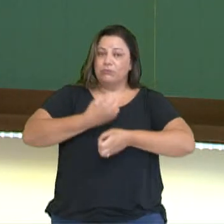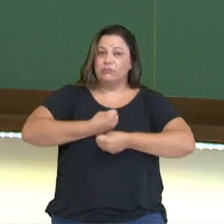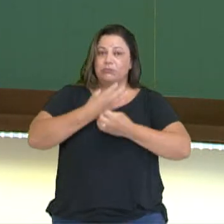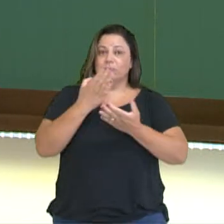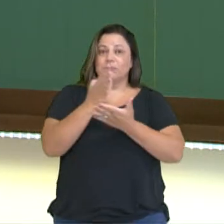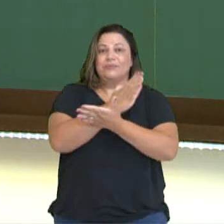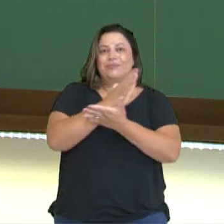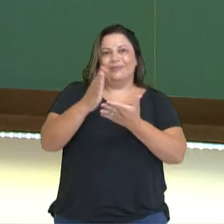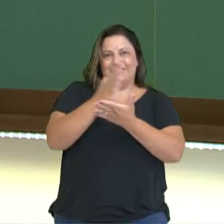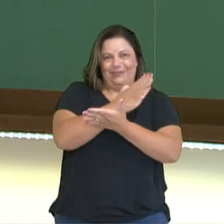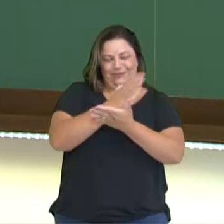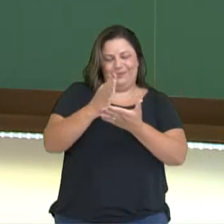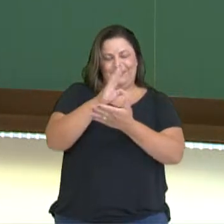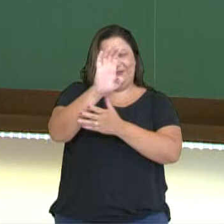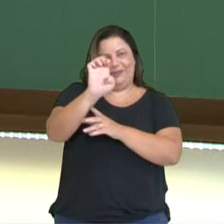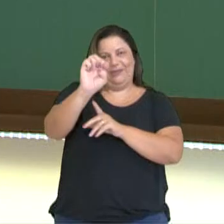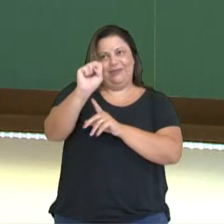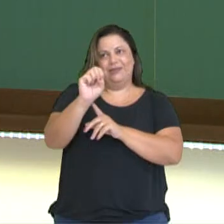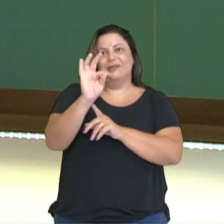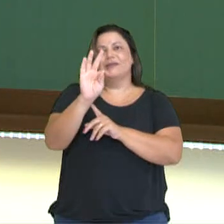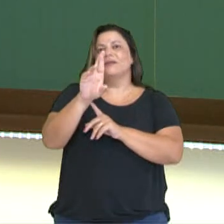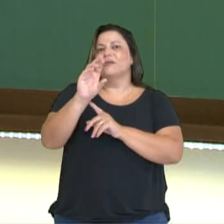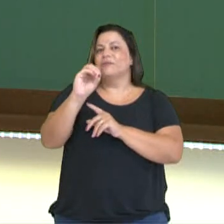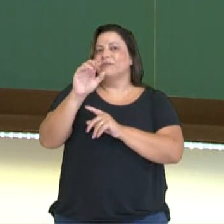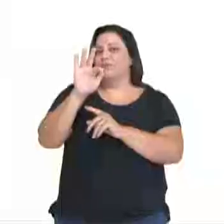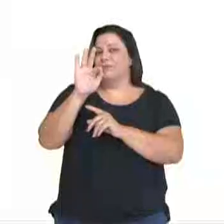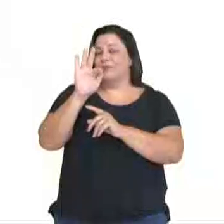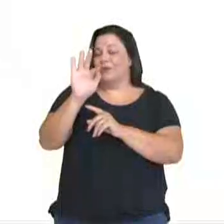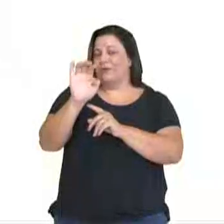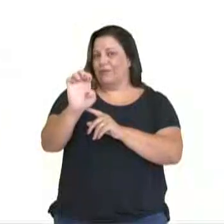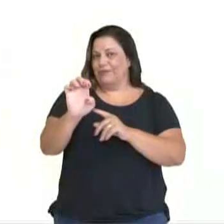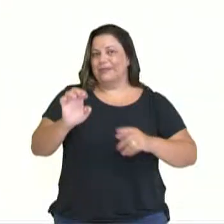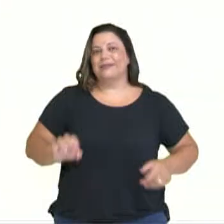em estrofes, ok? Vamos adiante?